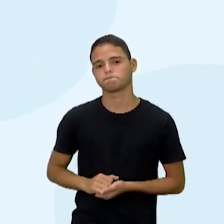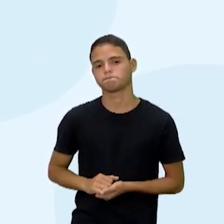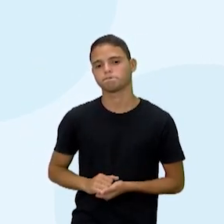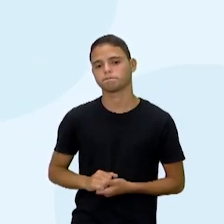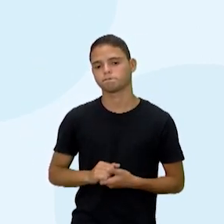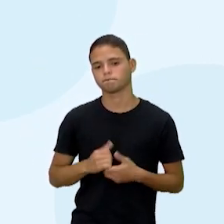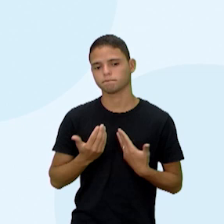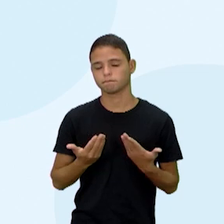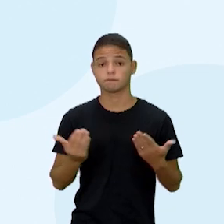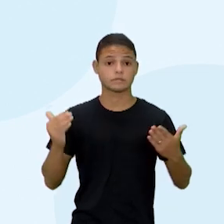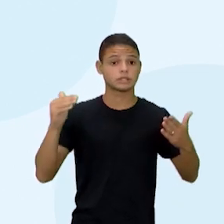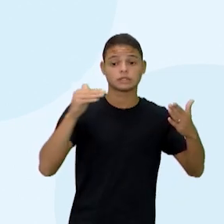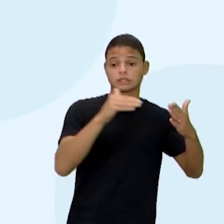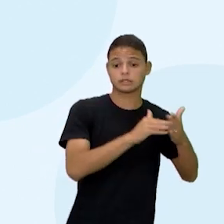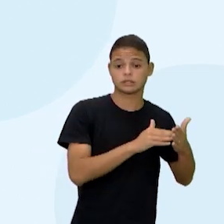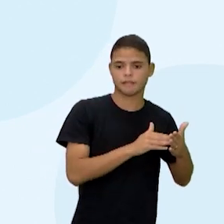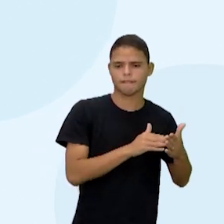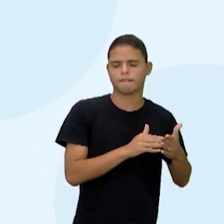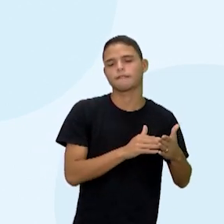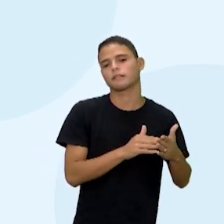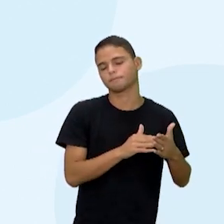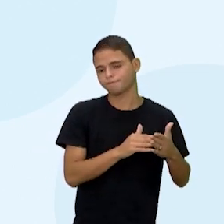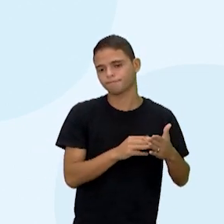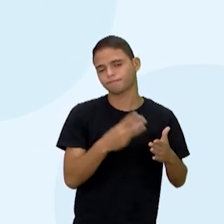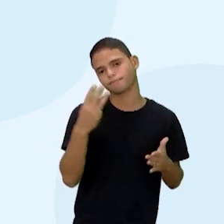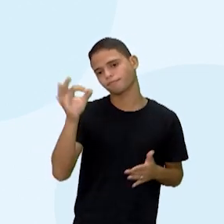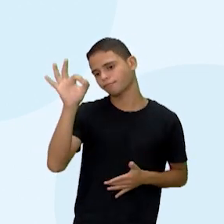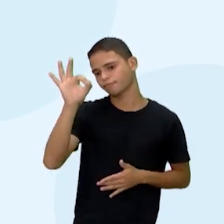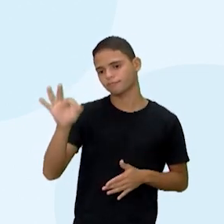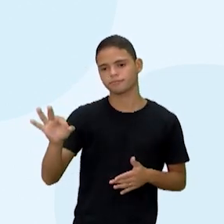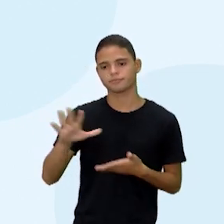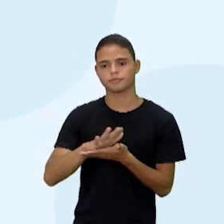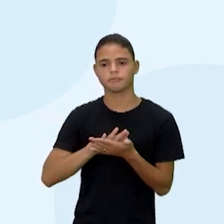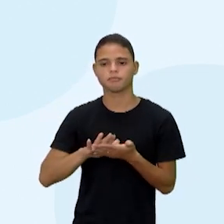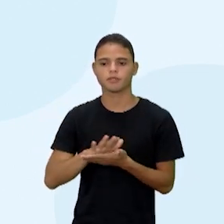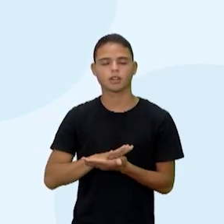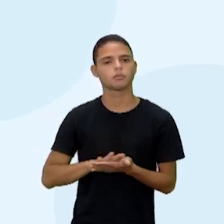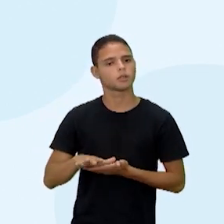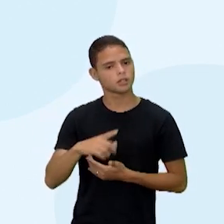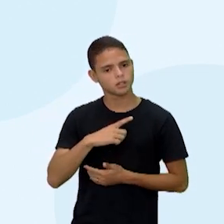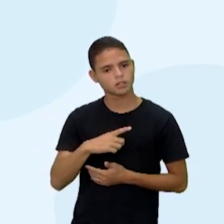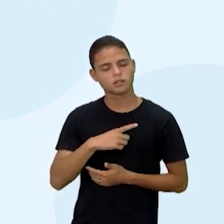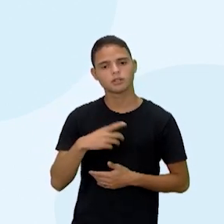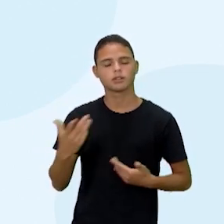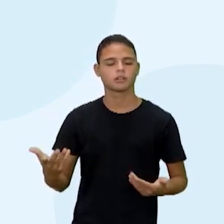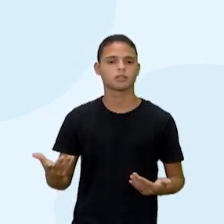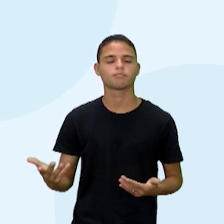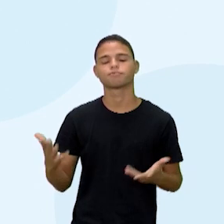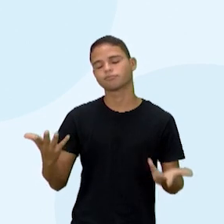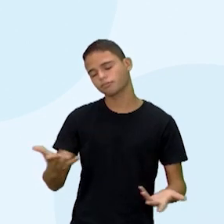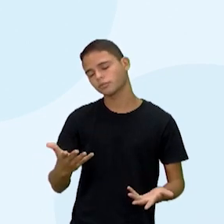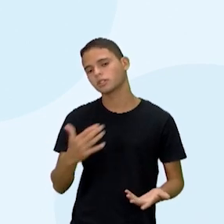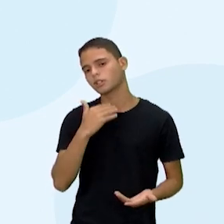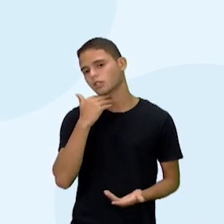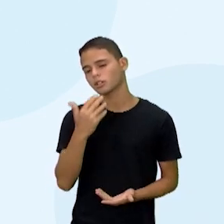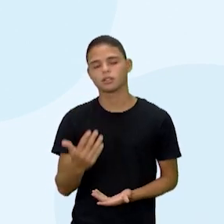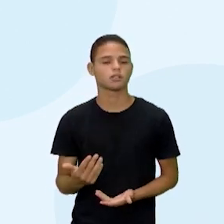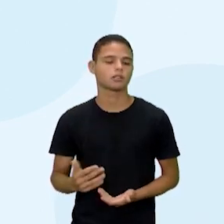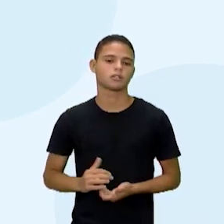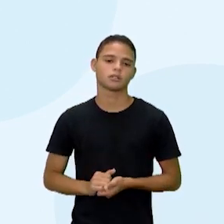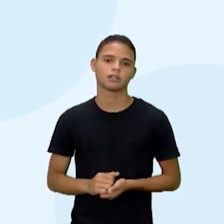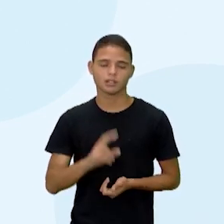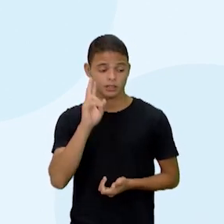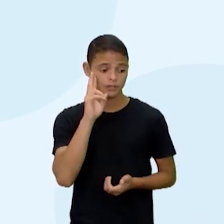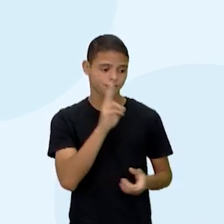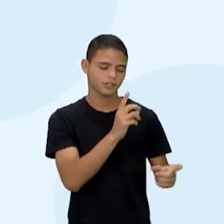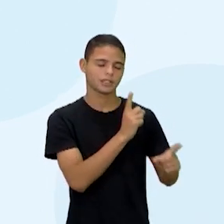chegou nem no mínimo, que seria 3%. E eles estão aí, só que a gente não consegue localizá-los e